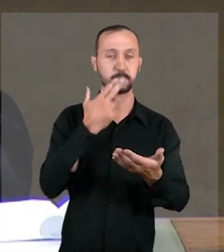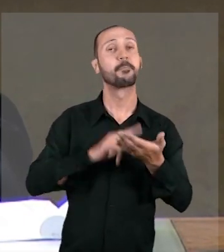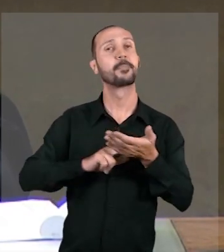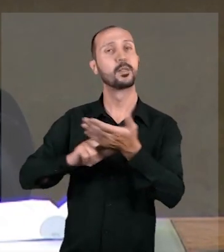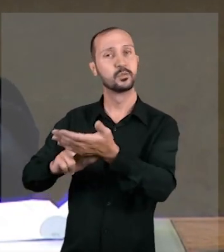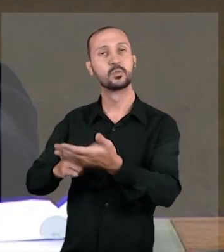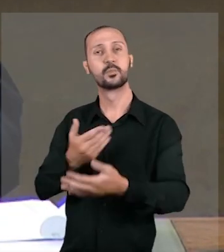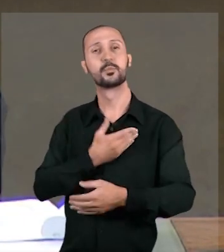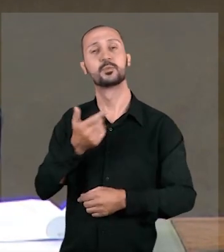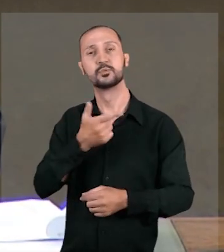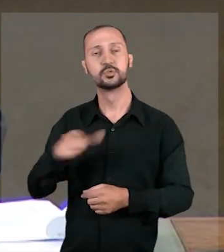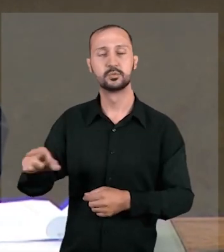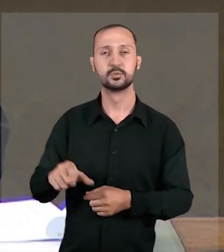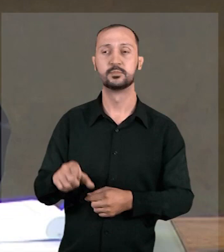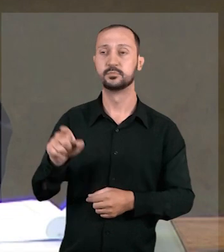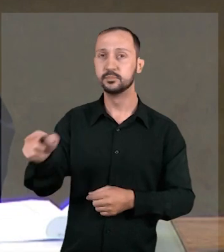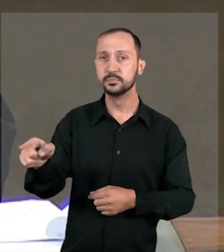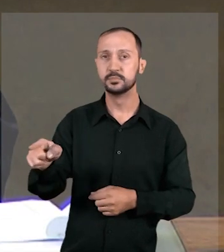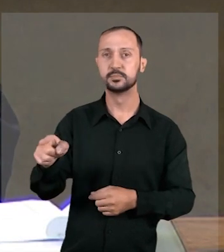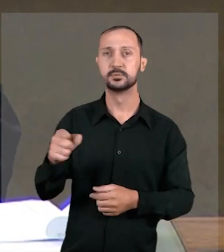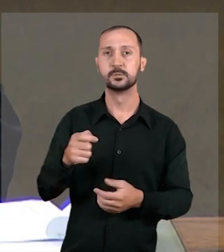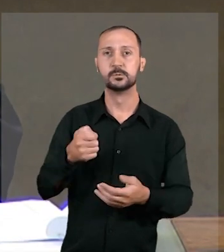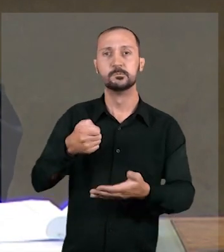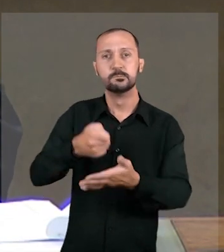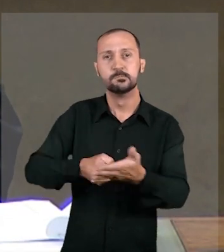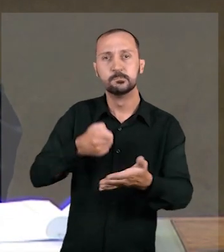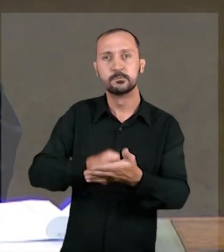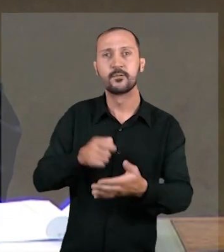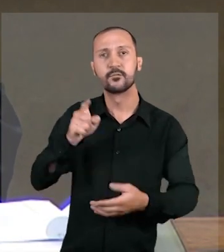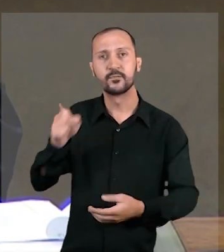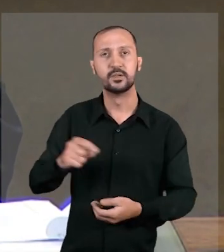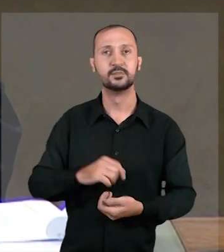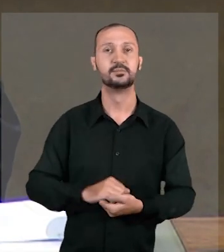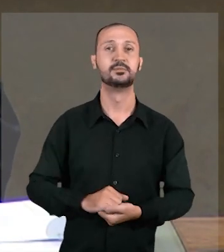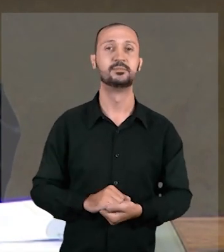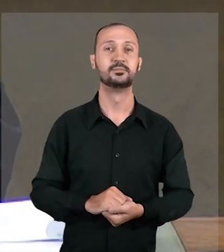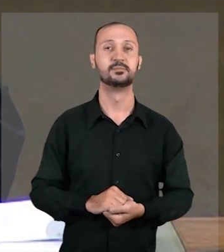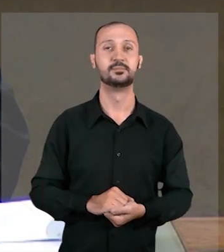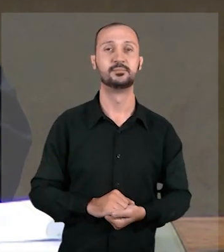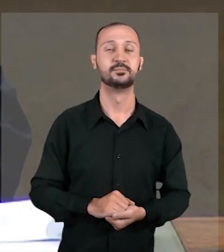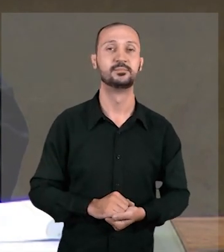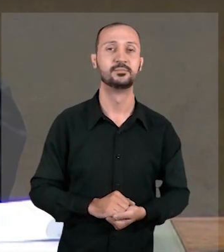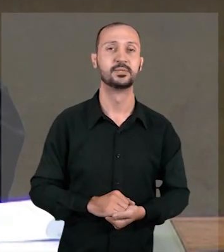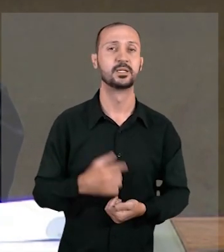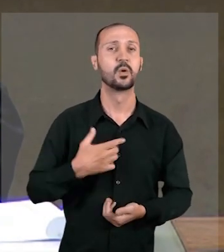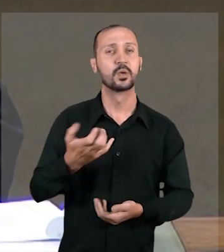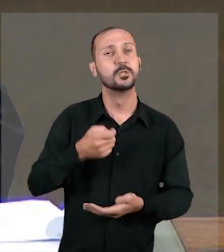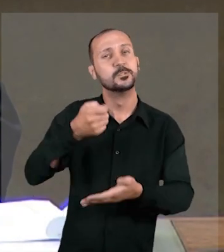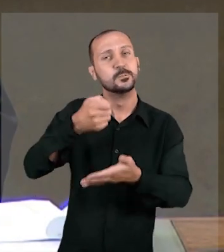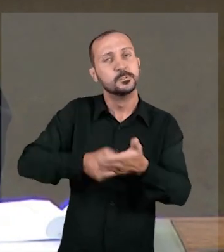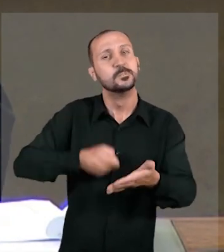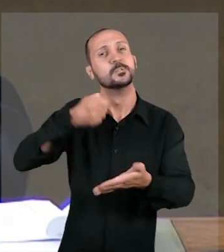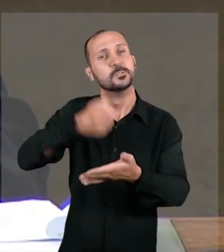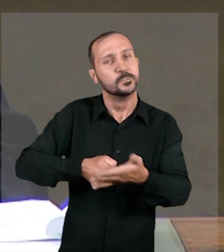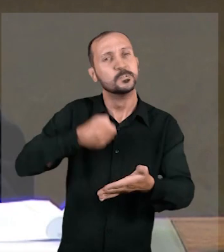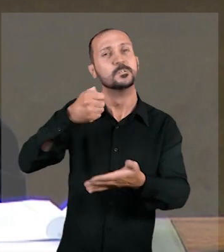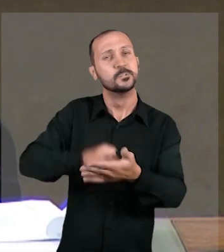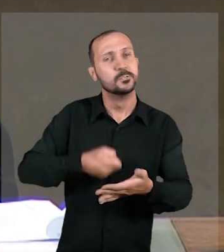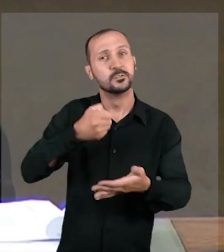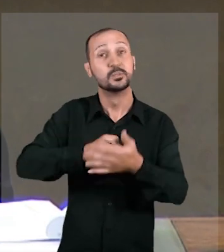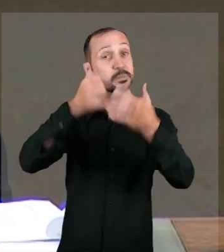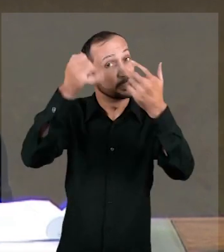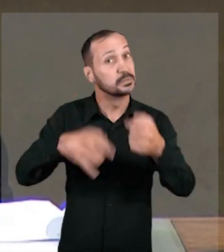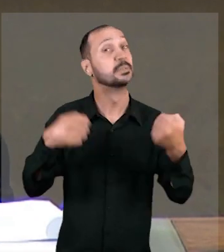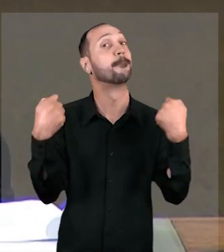para o amigo de novo, falou, para fulano de tal, insistentemente. Portanto, eu insistentemente tenho falado